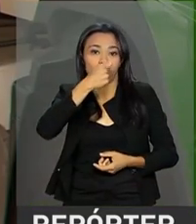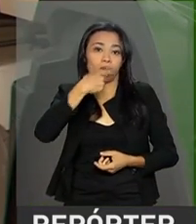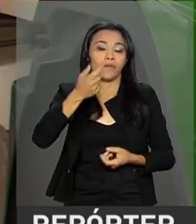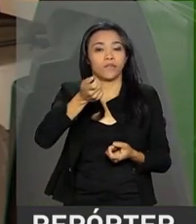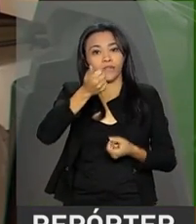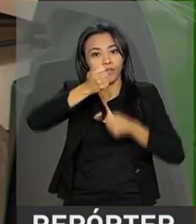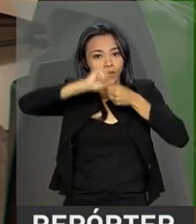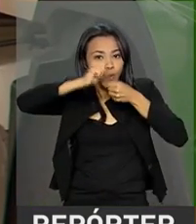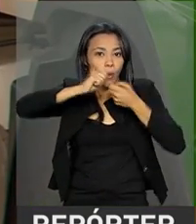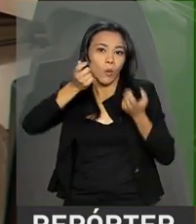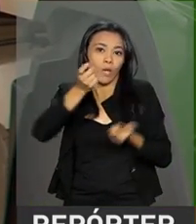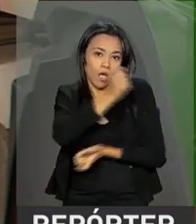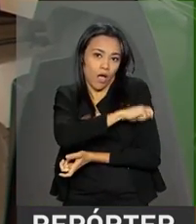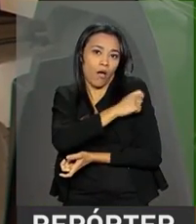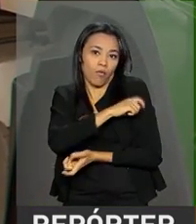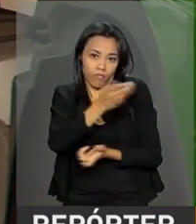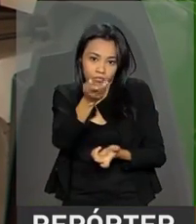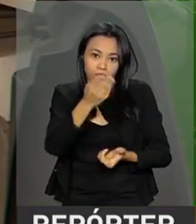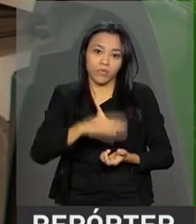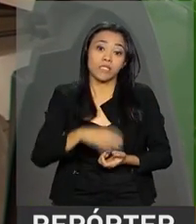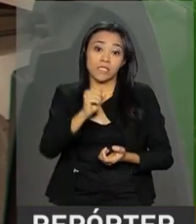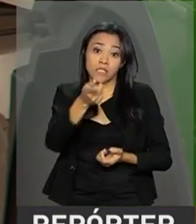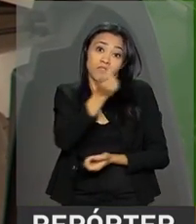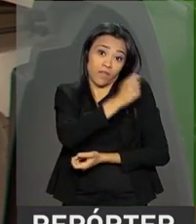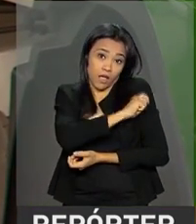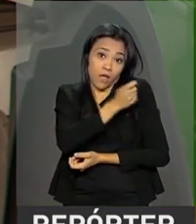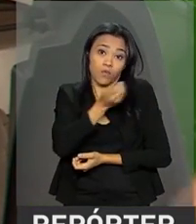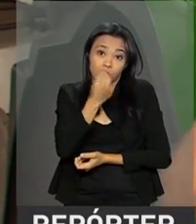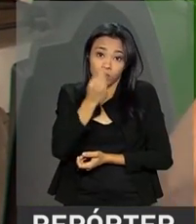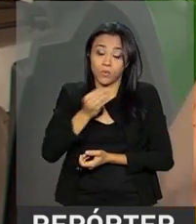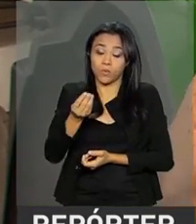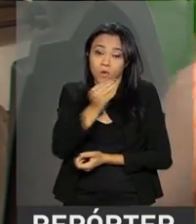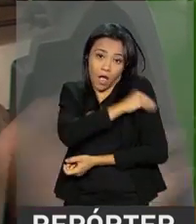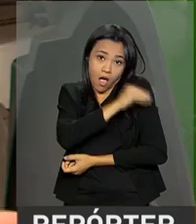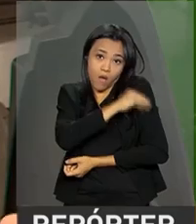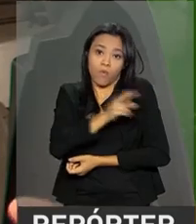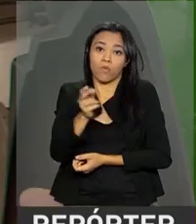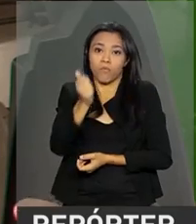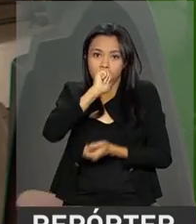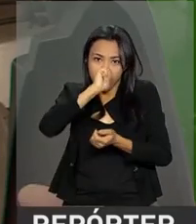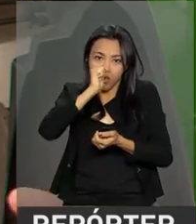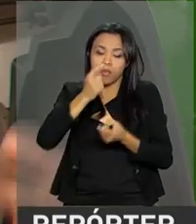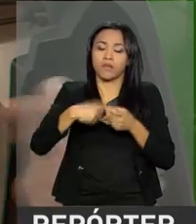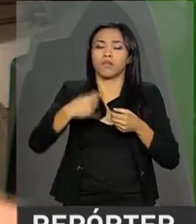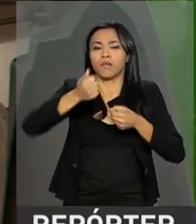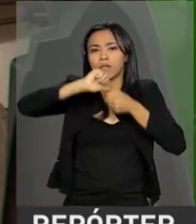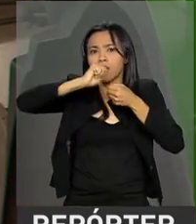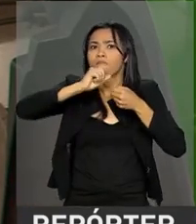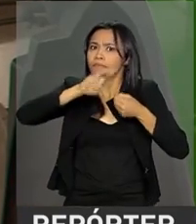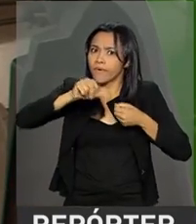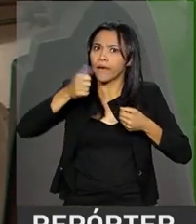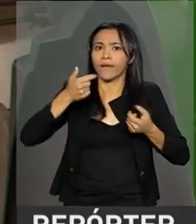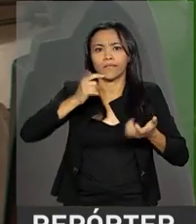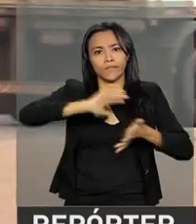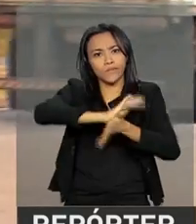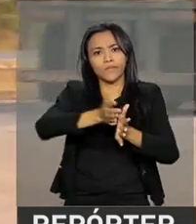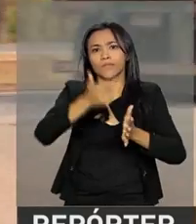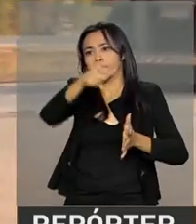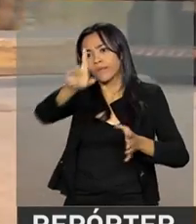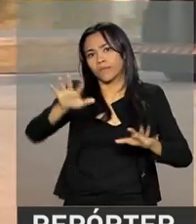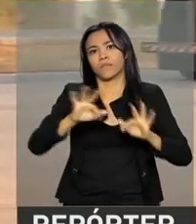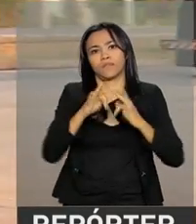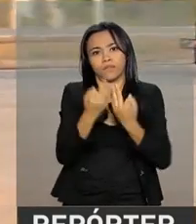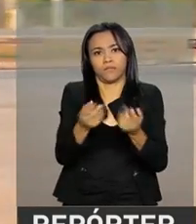auxílio-acidente se ele estiver alcoolizado se tivesse jogado ele vai levar pessoas inocentes junto também na tragédia quando acontecem há